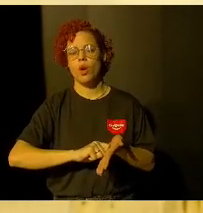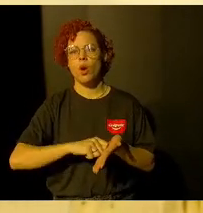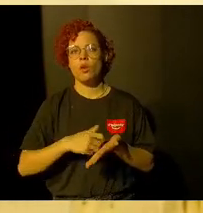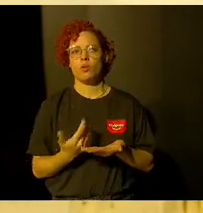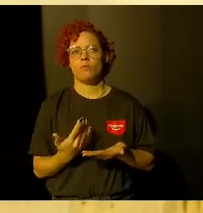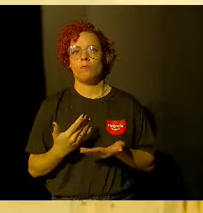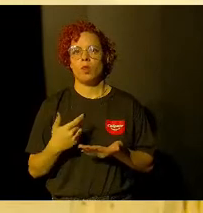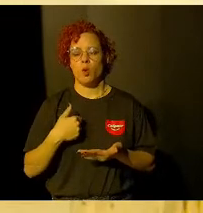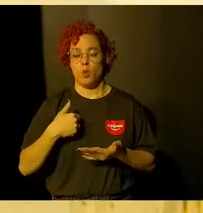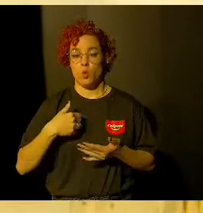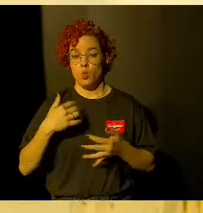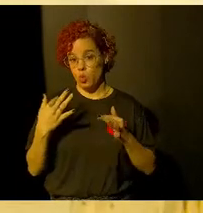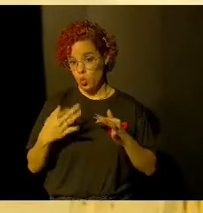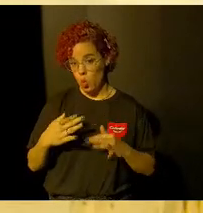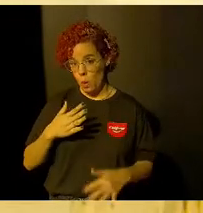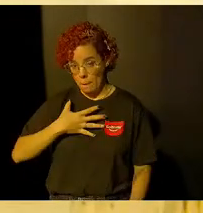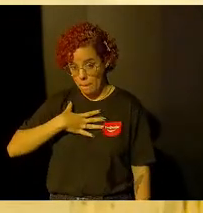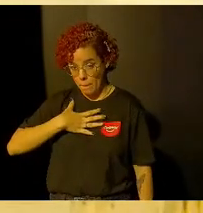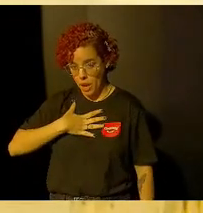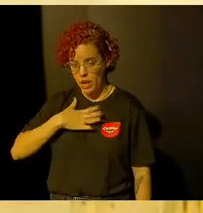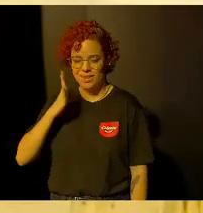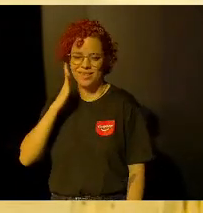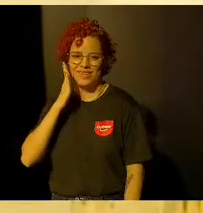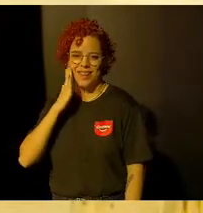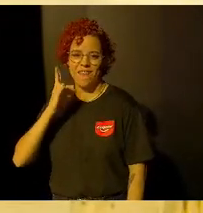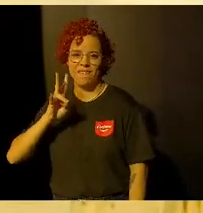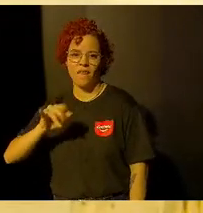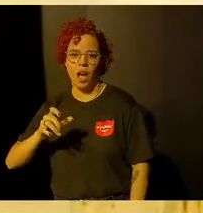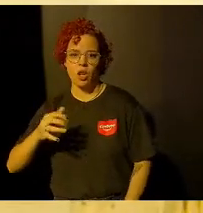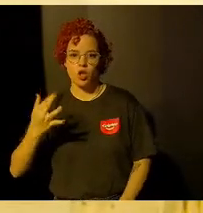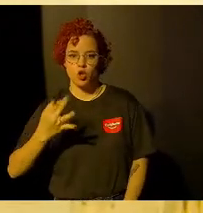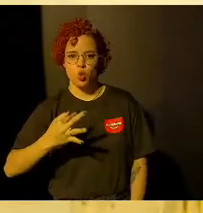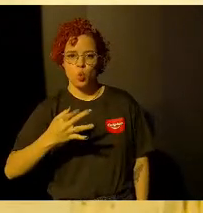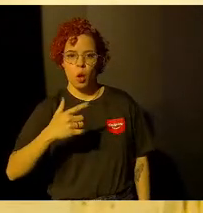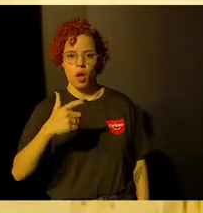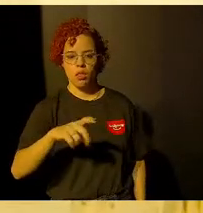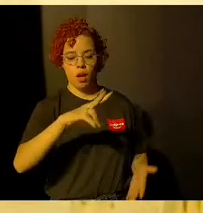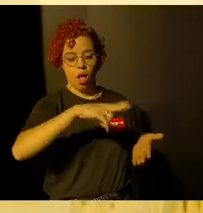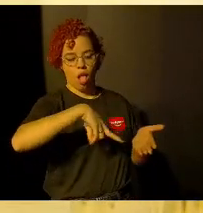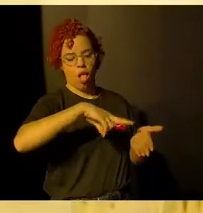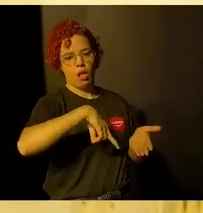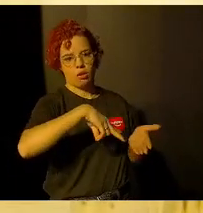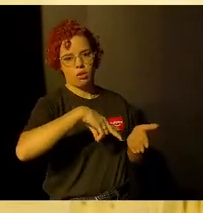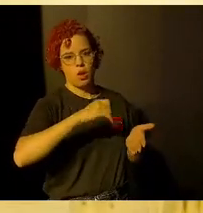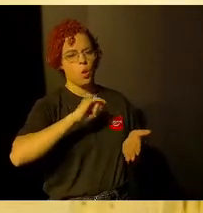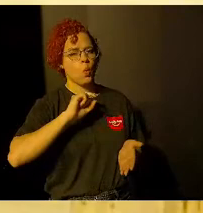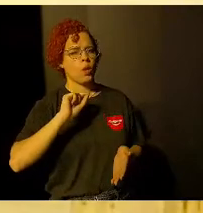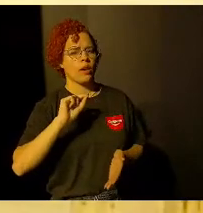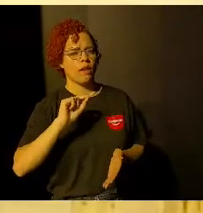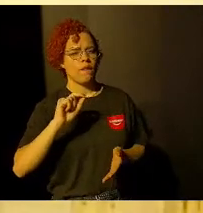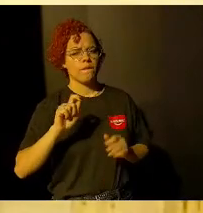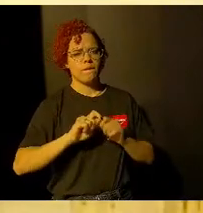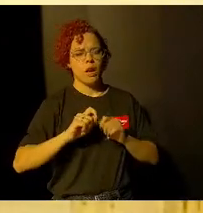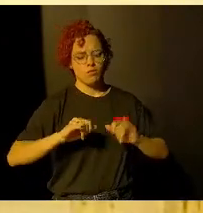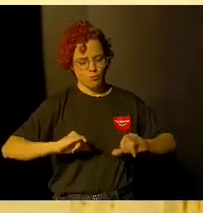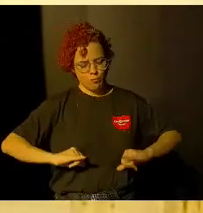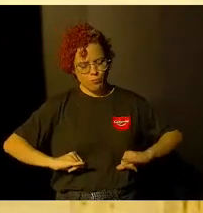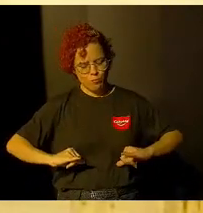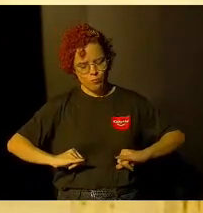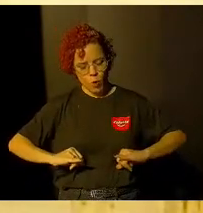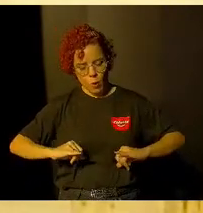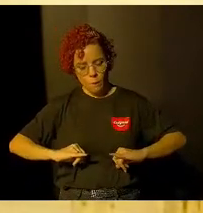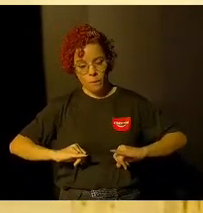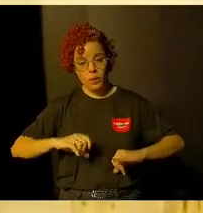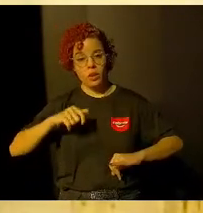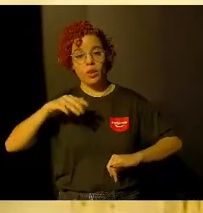a escrever eu sei que vai doer no leitor aquilo que me faz rir enquanto eu estou escrevendo quase certeza ao escritor vai